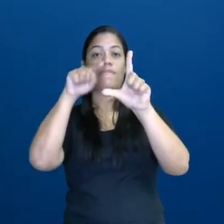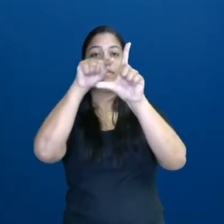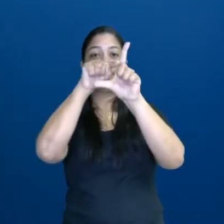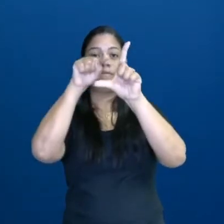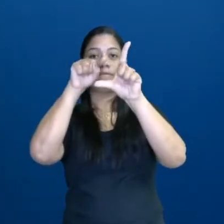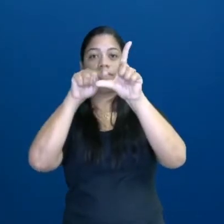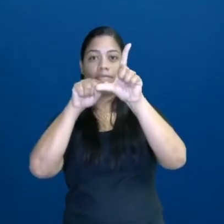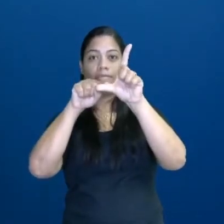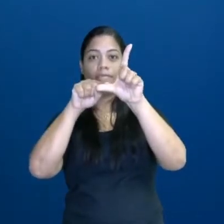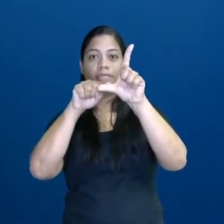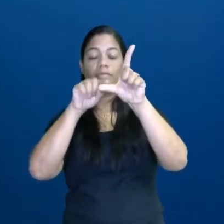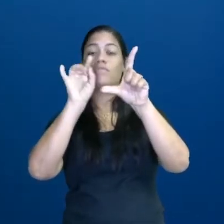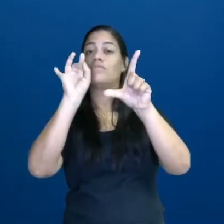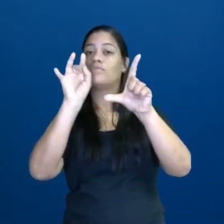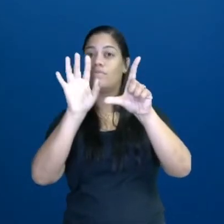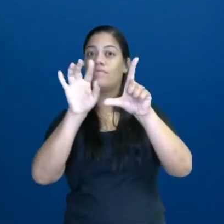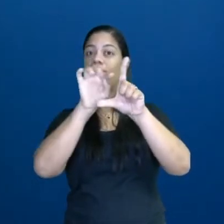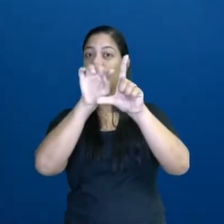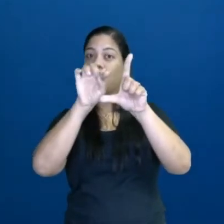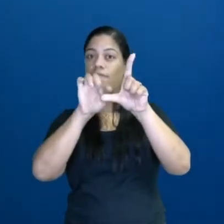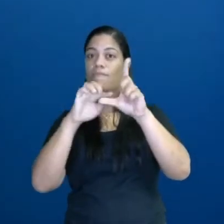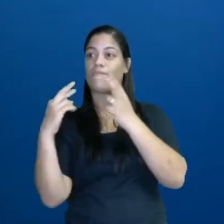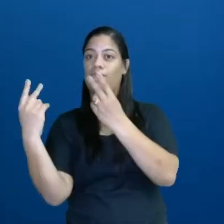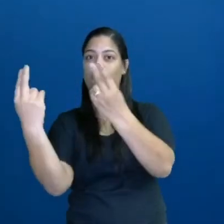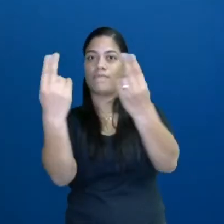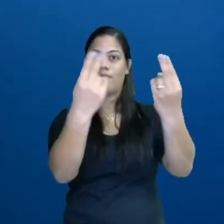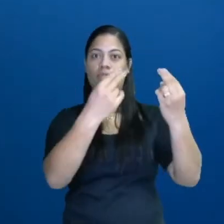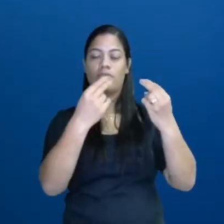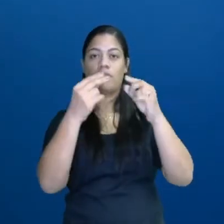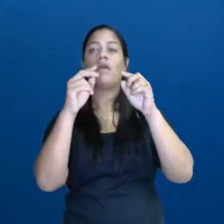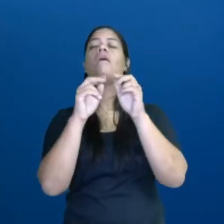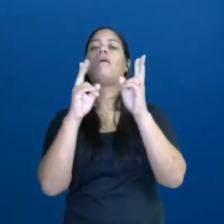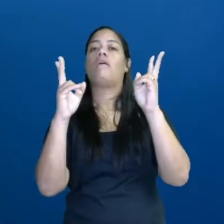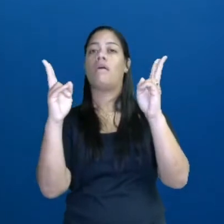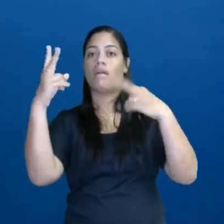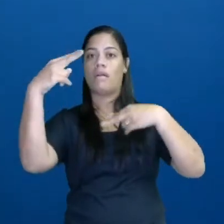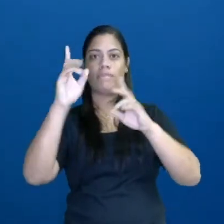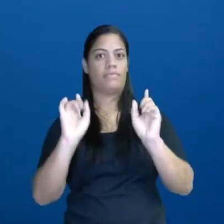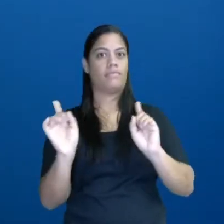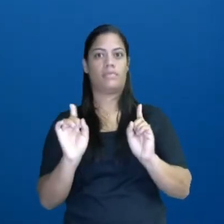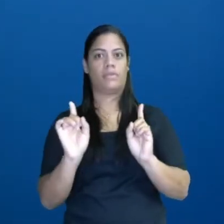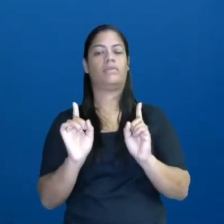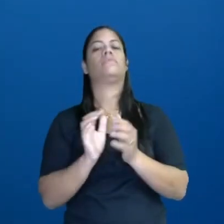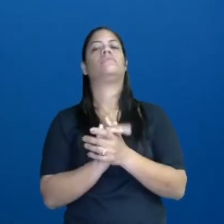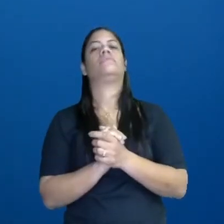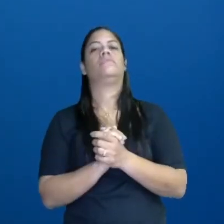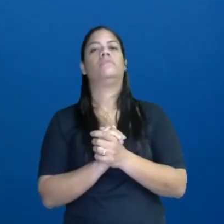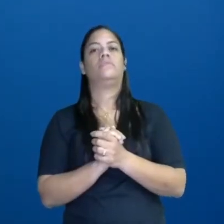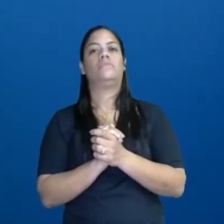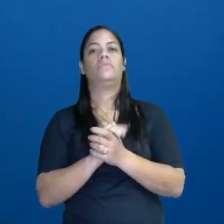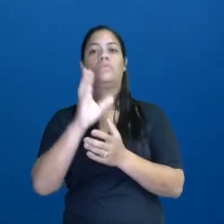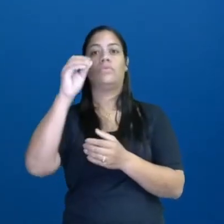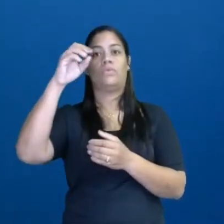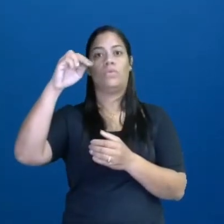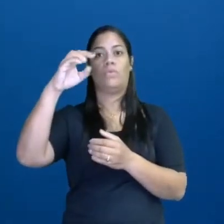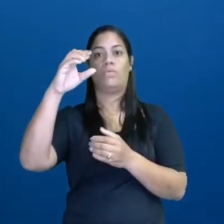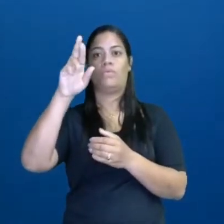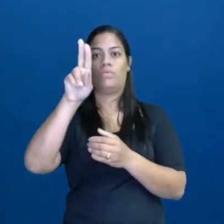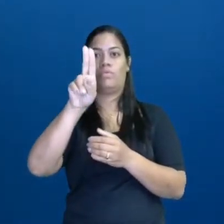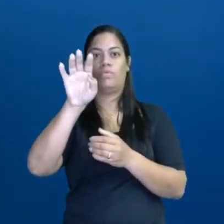ângulos, não é isso? Apenas os ângulos aqui são iguais. Os lados não. Então, eles são o quê? Ó, um ângulo congruentes,